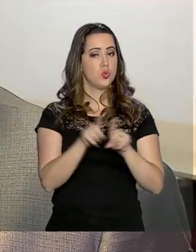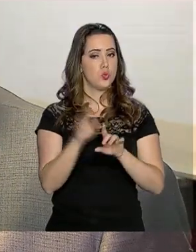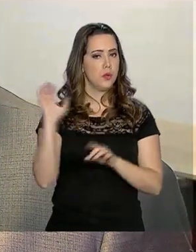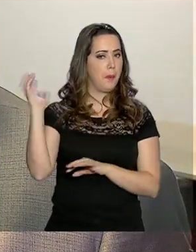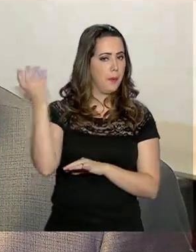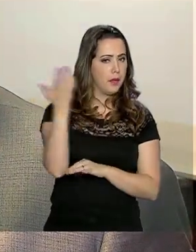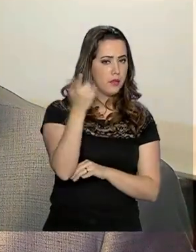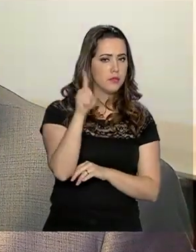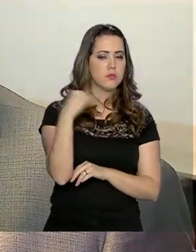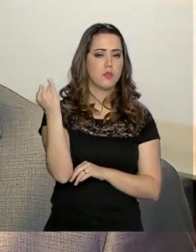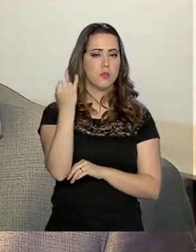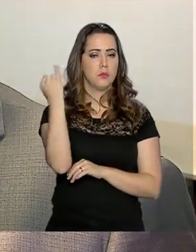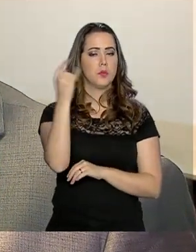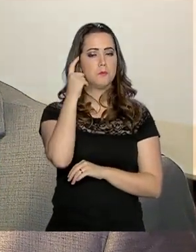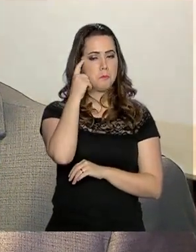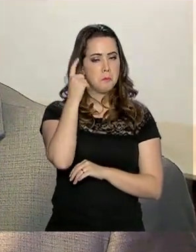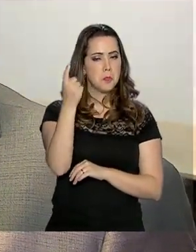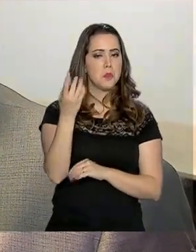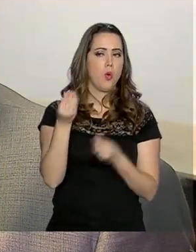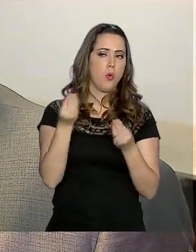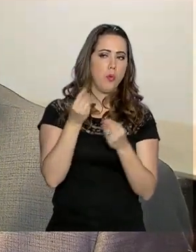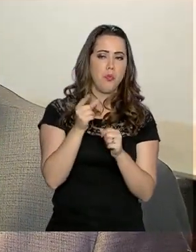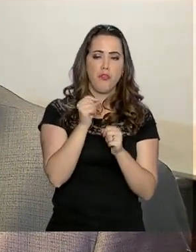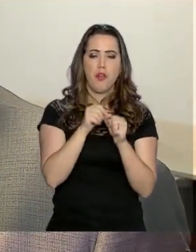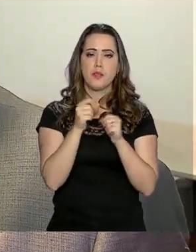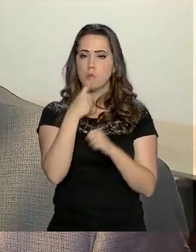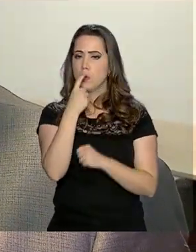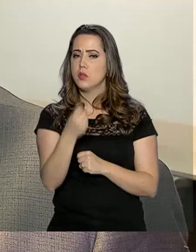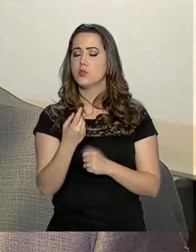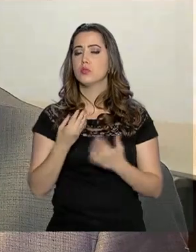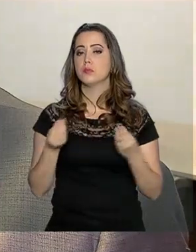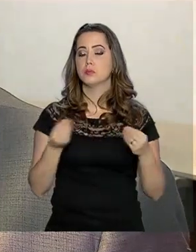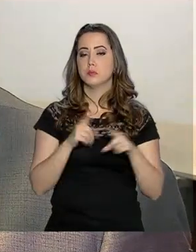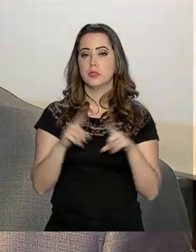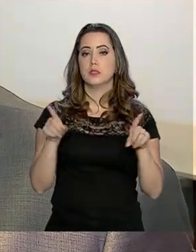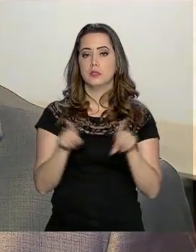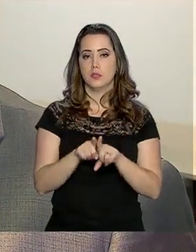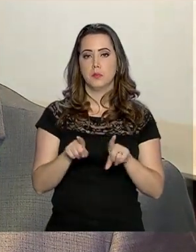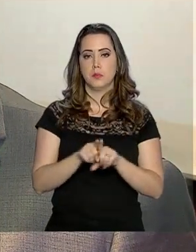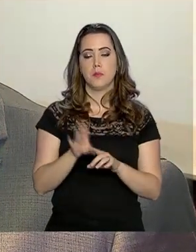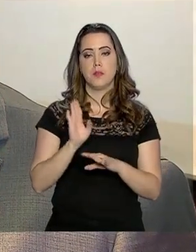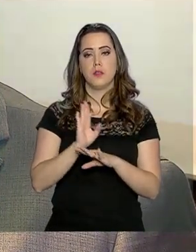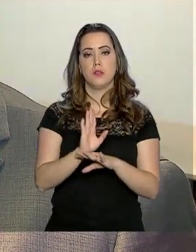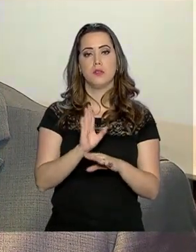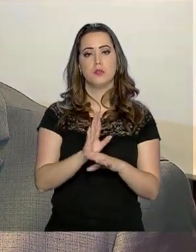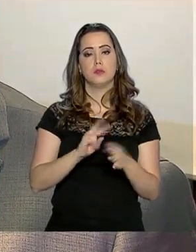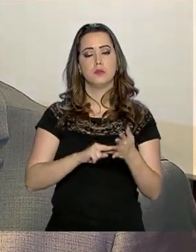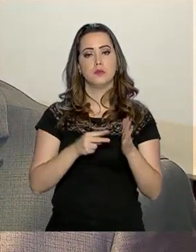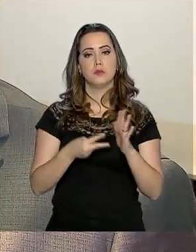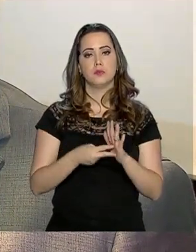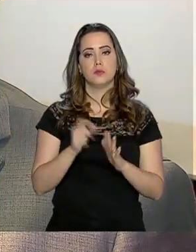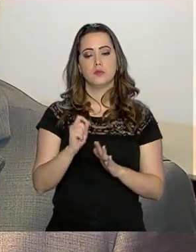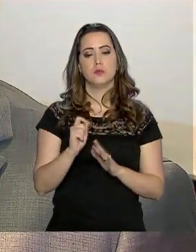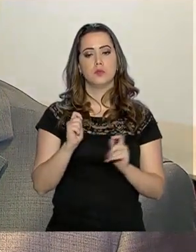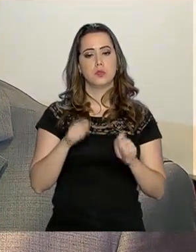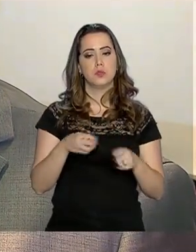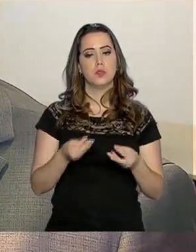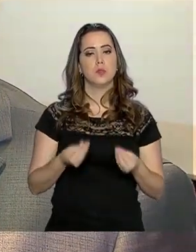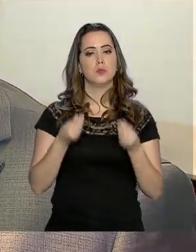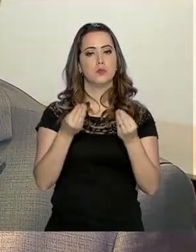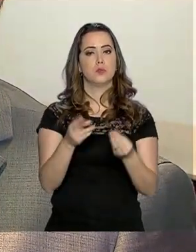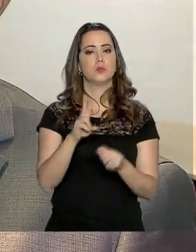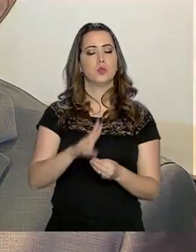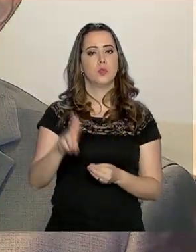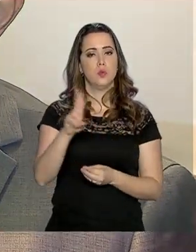ambiente que é importante pensar nisso que vai fazer com esses resíduos todos mas também ajuda no sentido de você dar uma utilidade